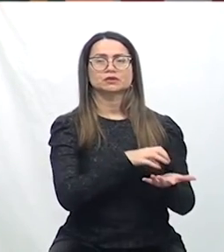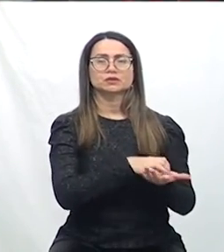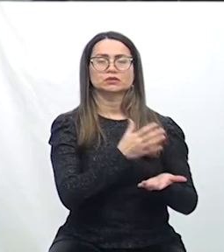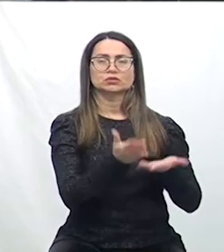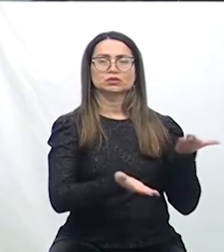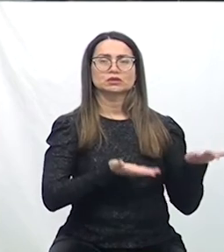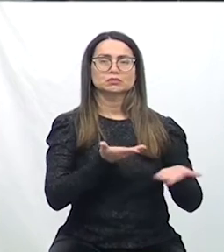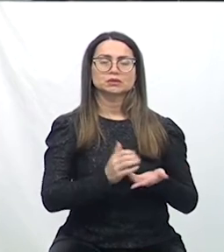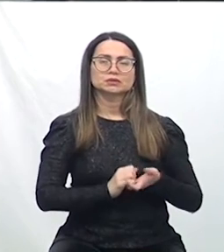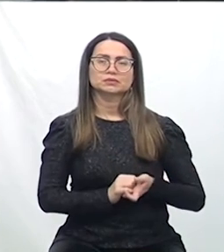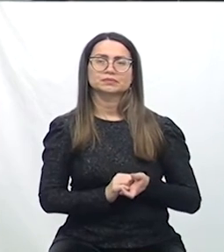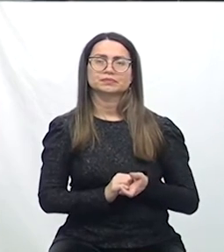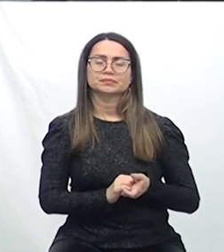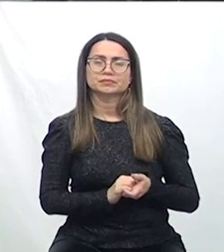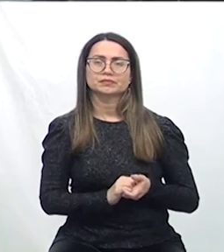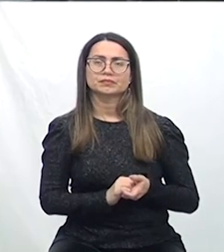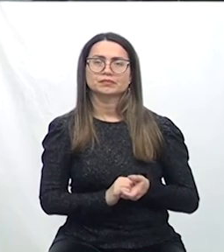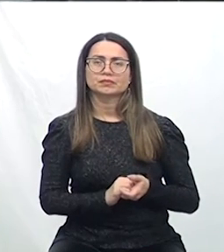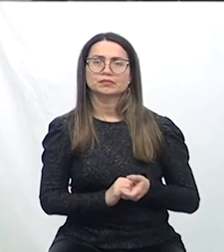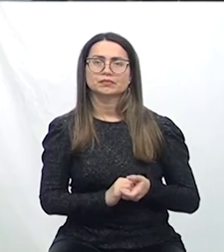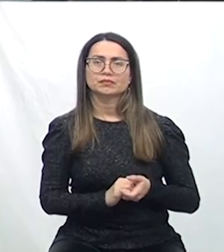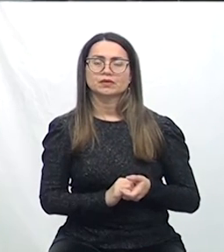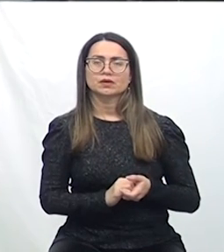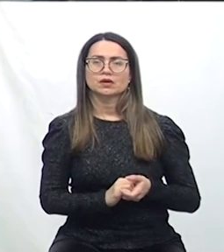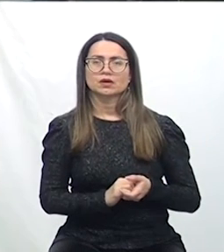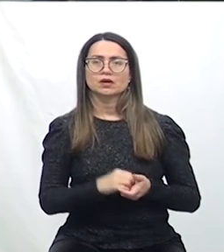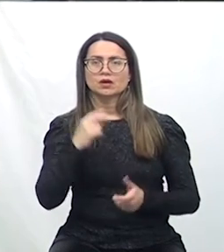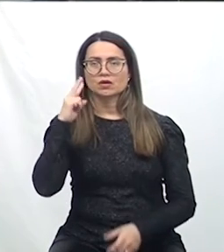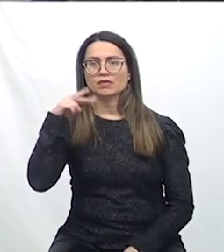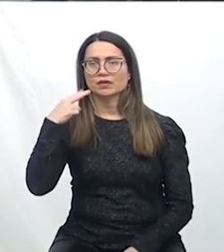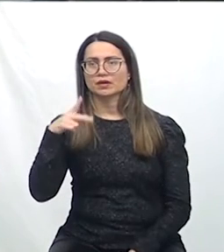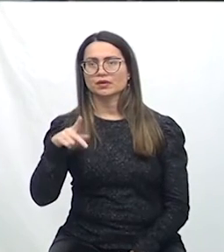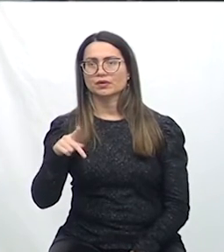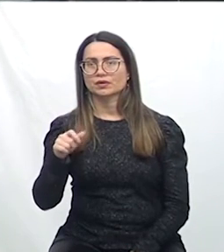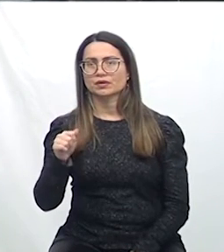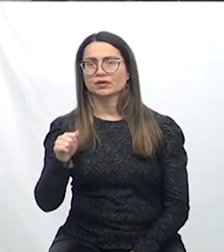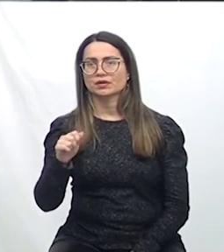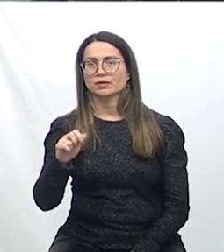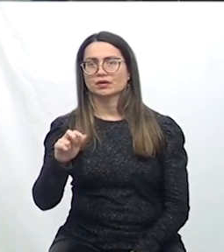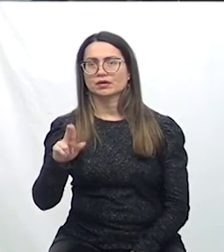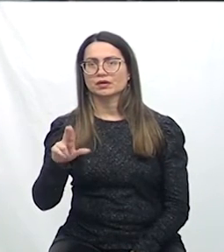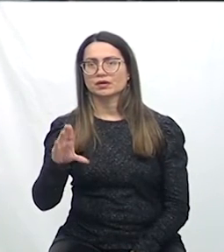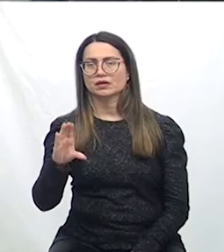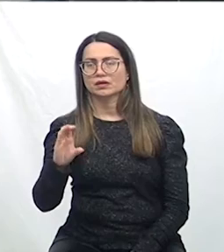O requerimento continua em discussão. Com a palavra, vereador Paulo Ferrarese.